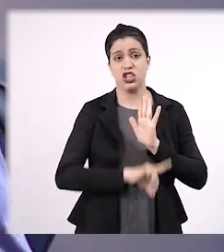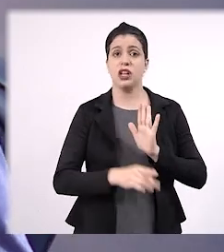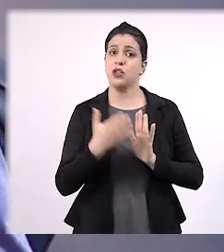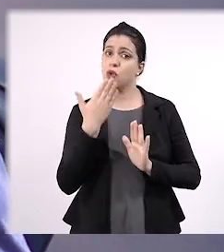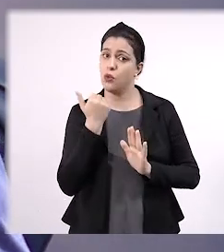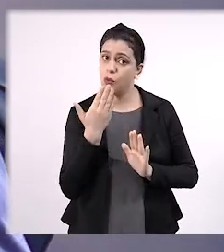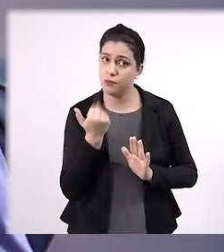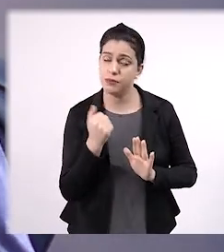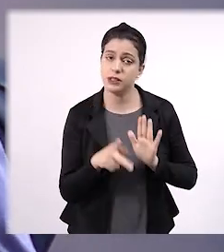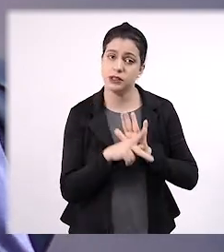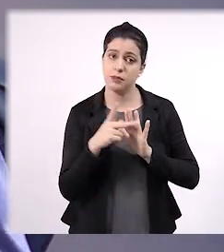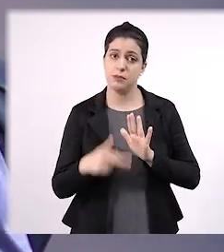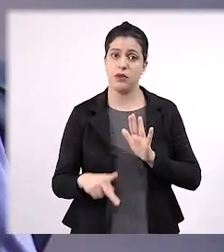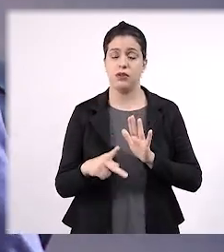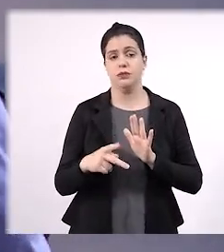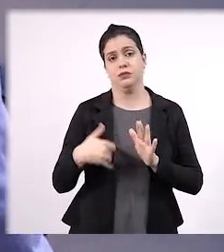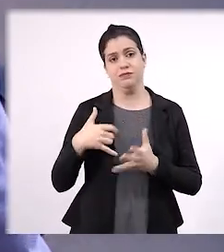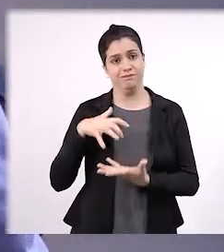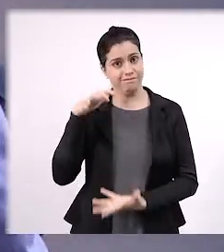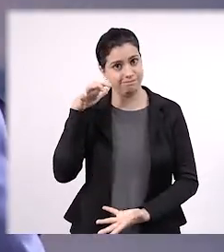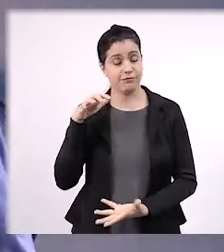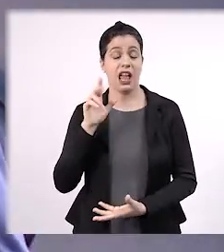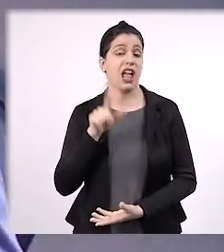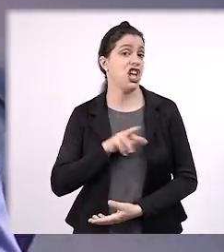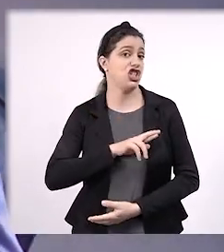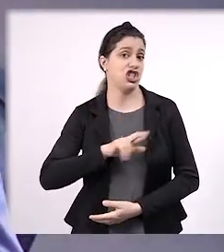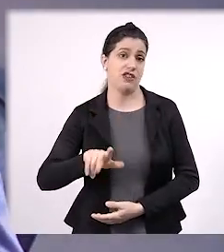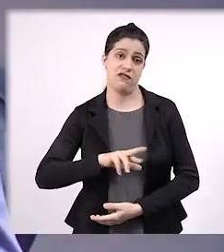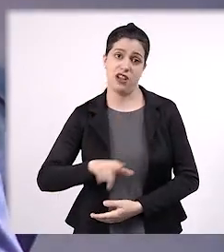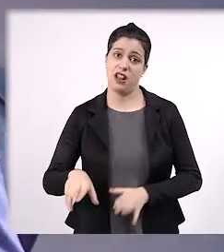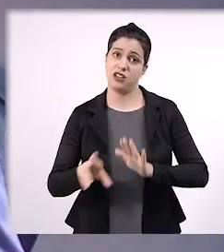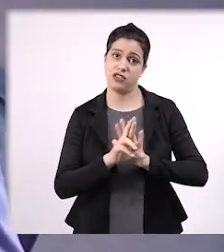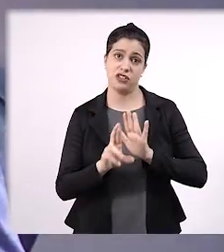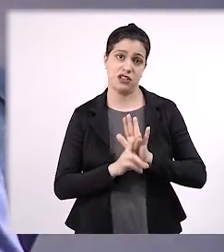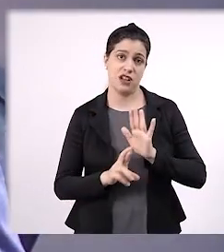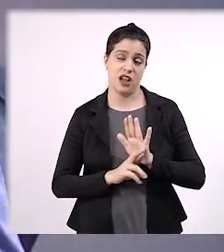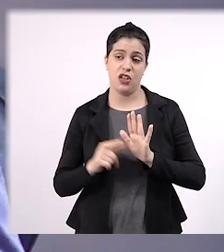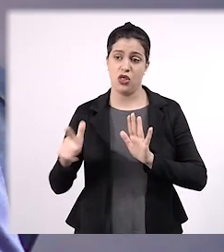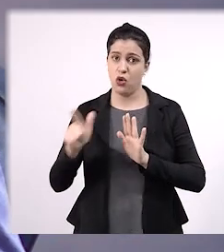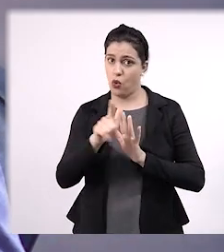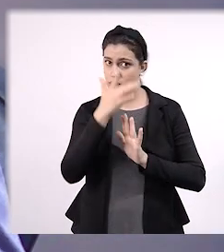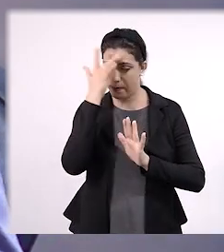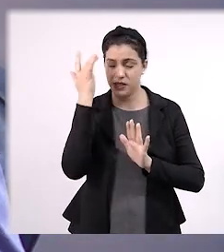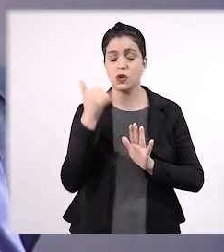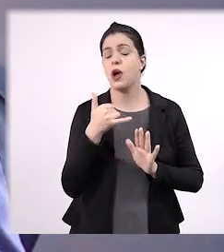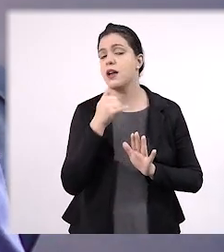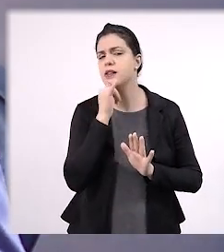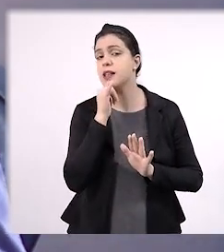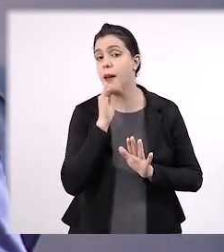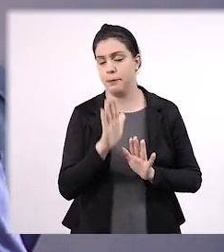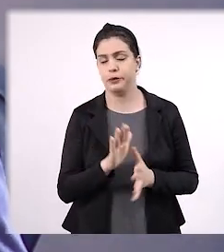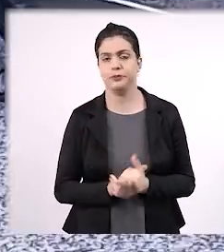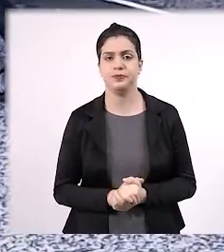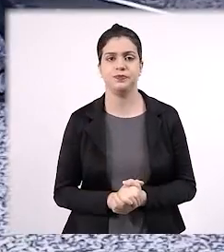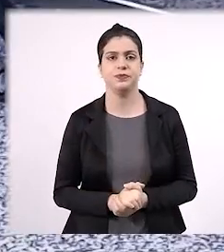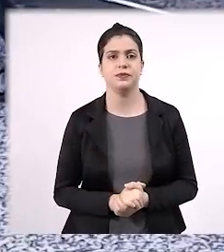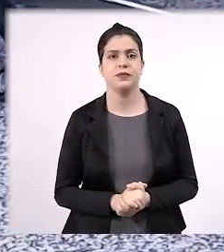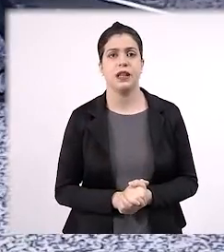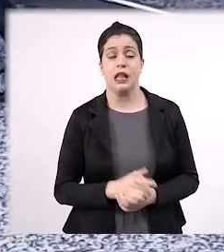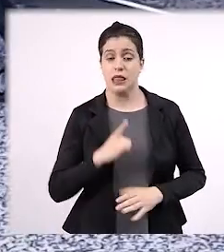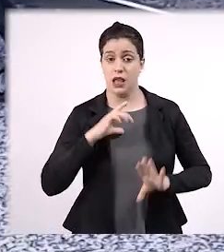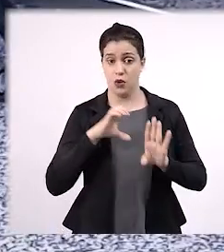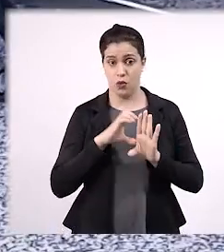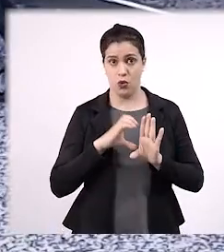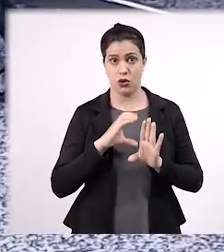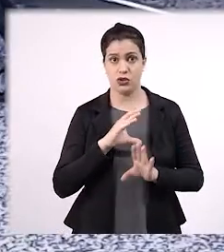direito aos alimentos dos idosos, que é diferente do regramento das demais pessoas. Um exemplo prático. Dentro